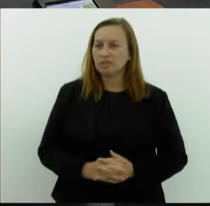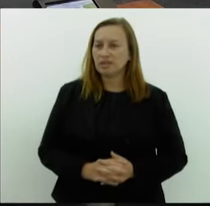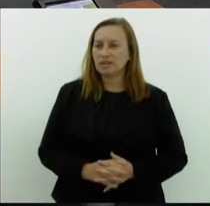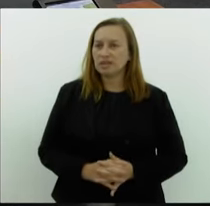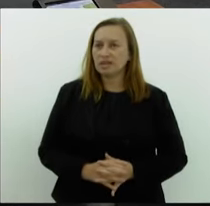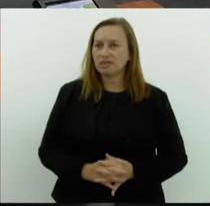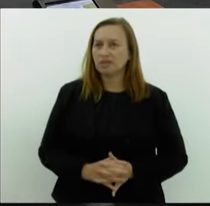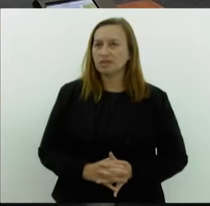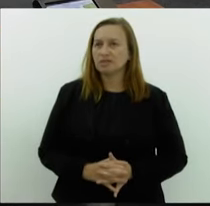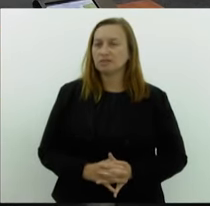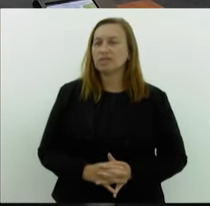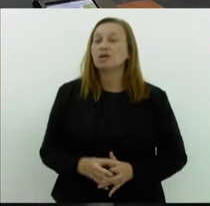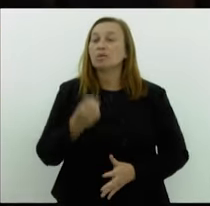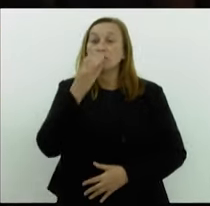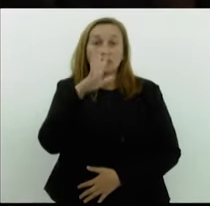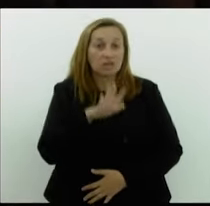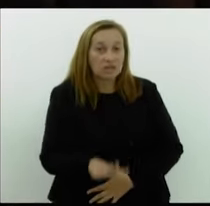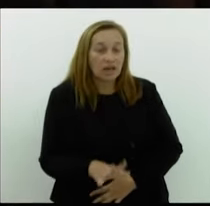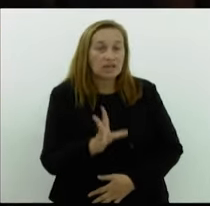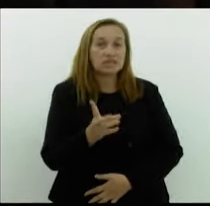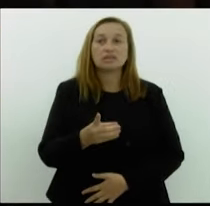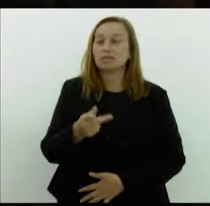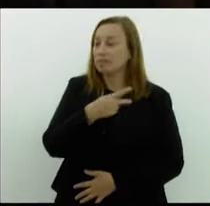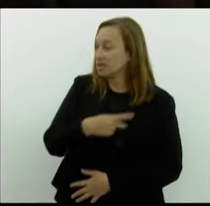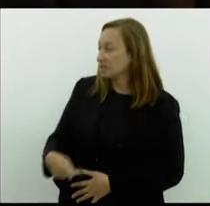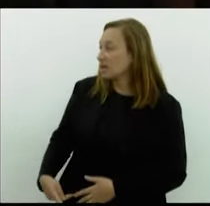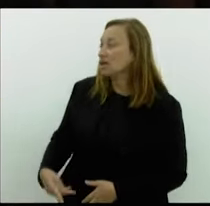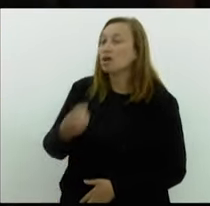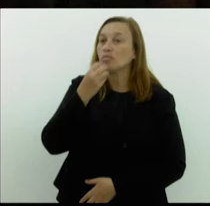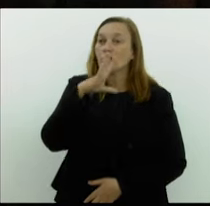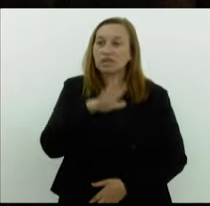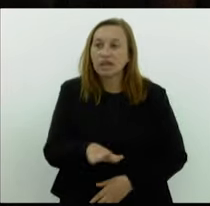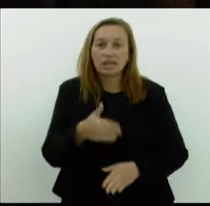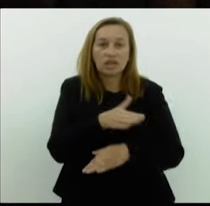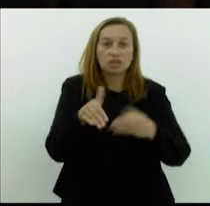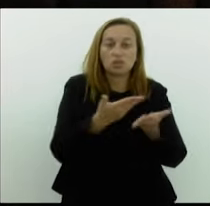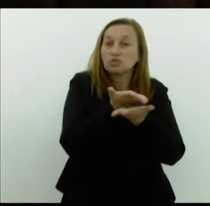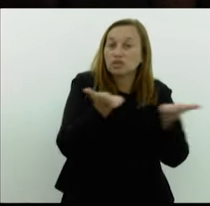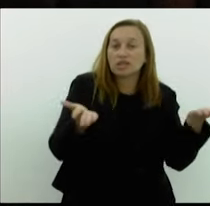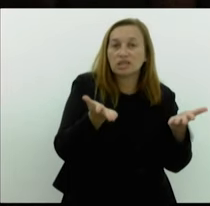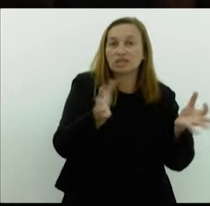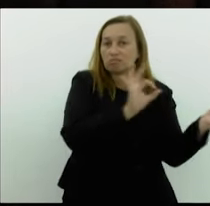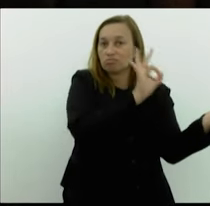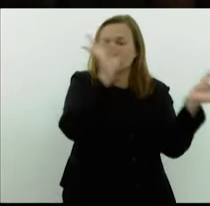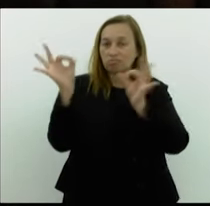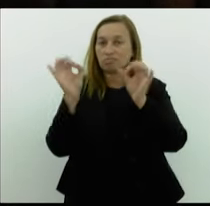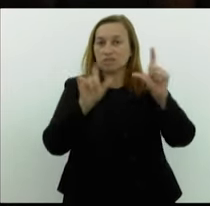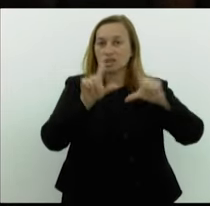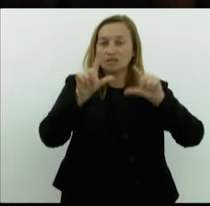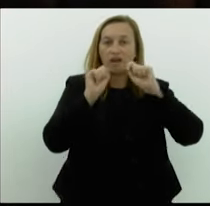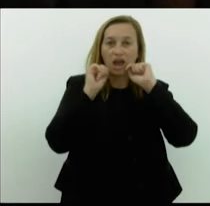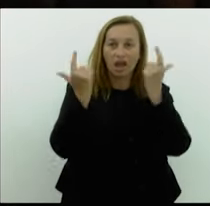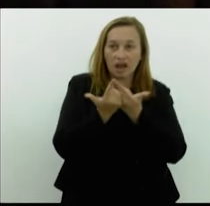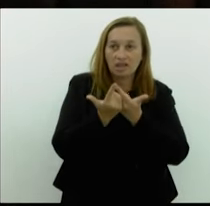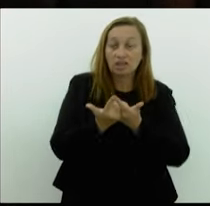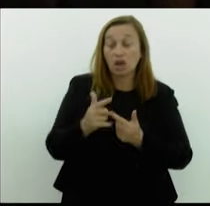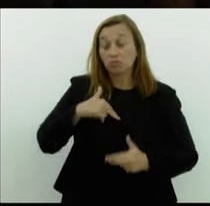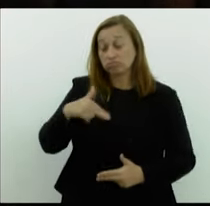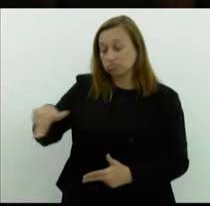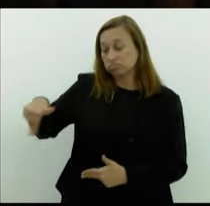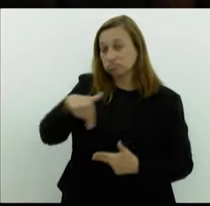Boa tarde, senhor presidente. Boa tarde, deputados e deputadas. Boa tarde a todos aqueles que nos assistem pela TV Alerj. Eu venho à